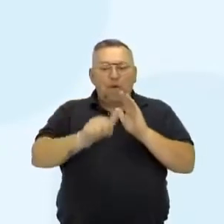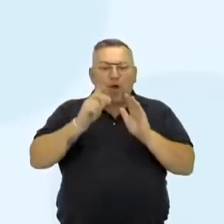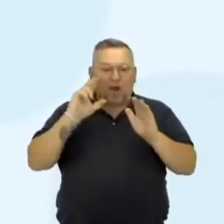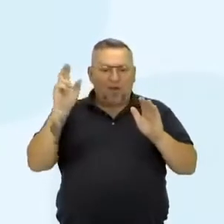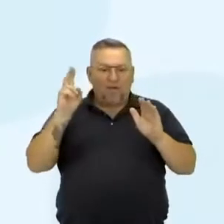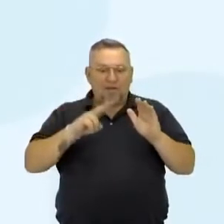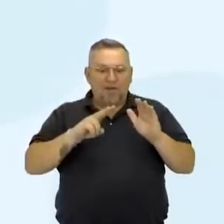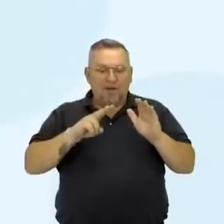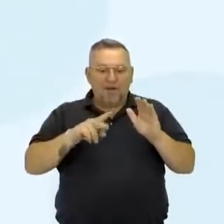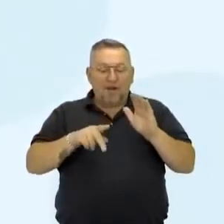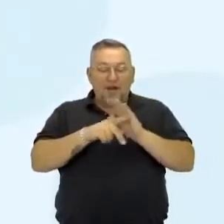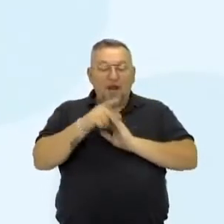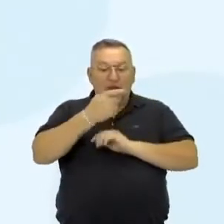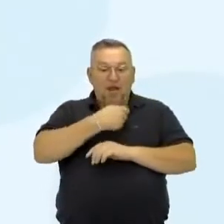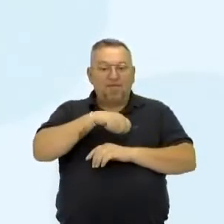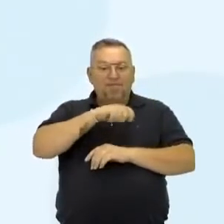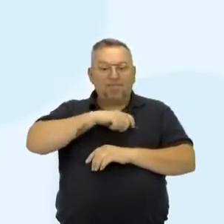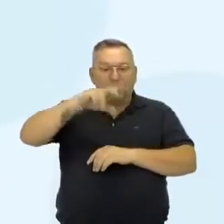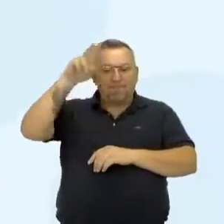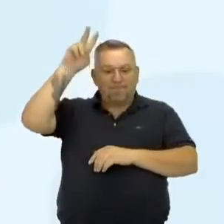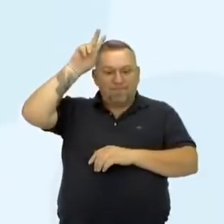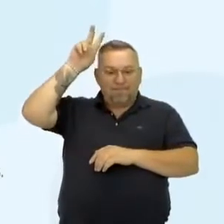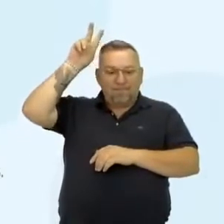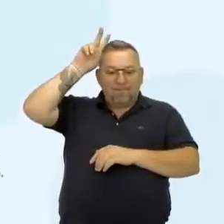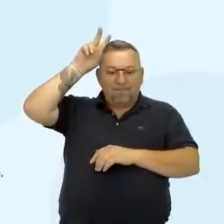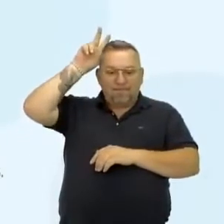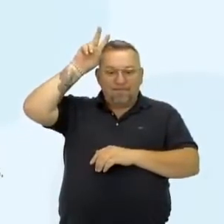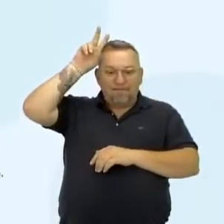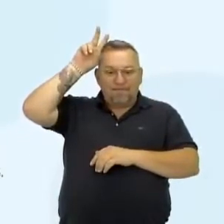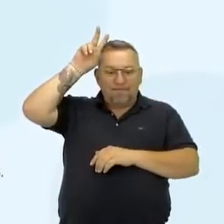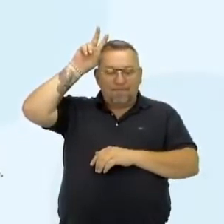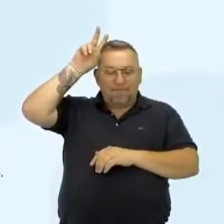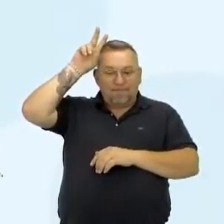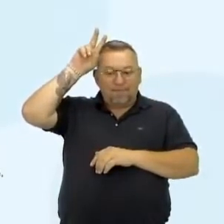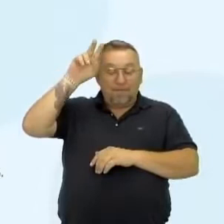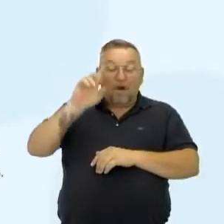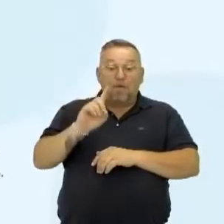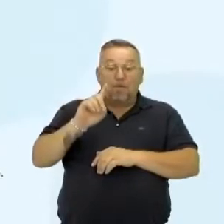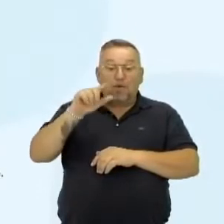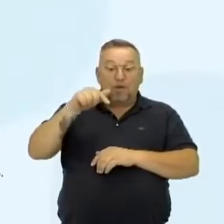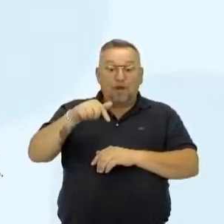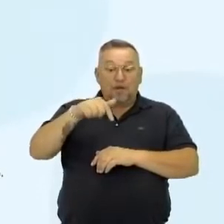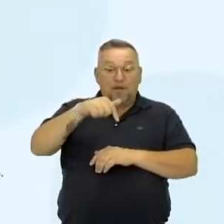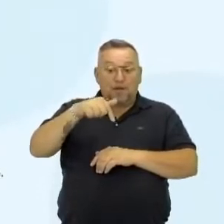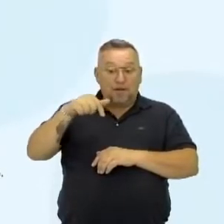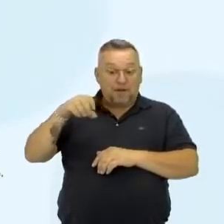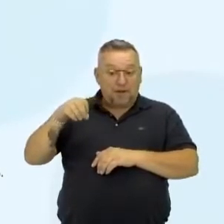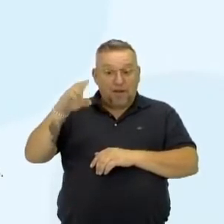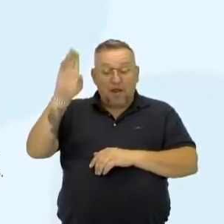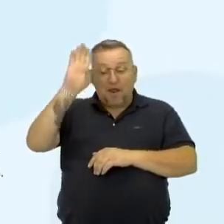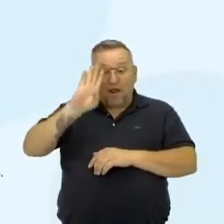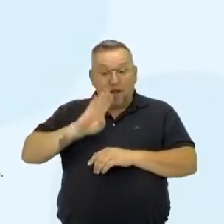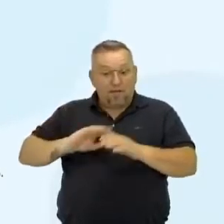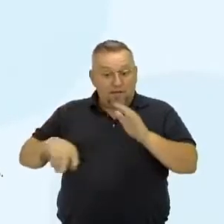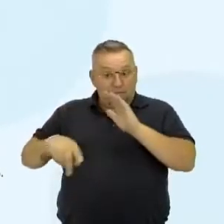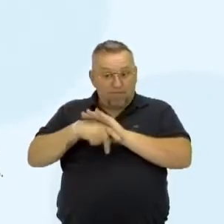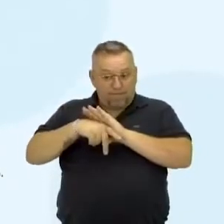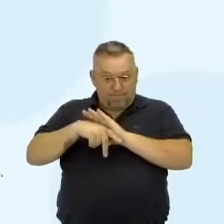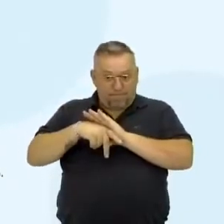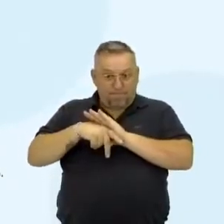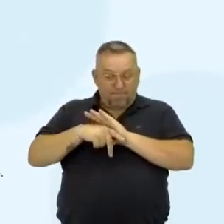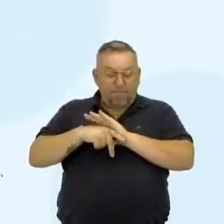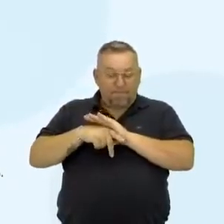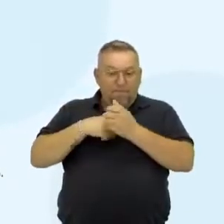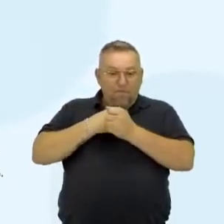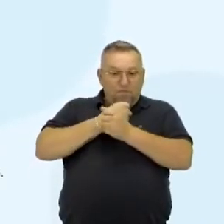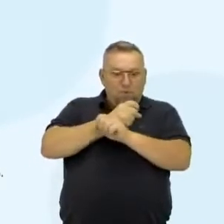na colonização espanhola foi a indígena. E aqui em 1770, no Brasil, a mão de obra